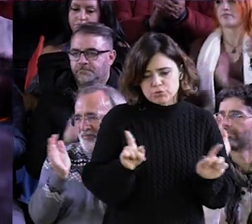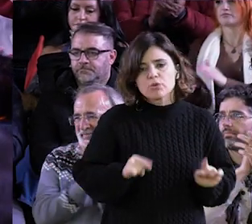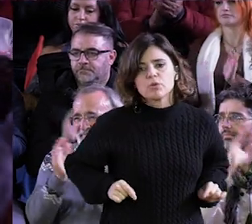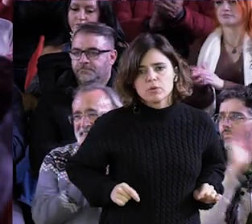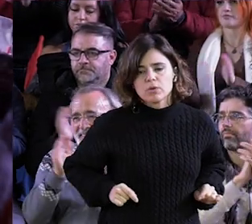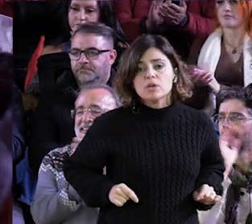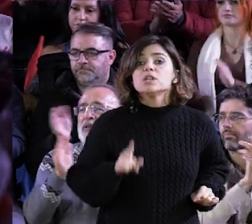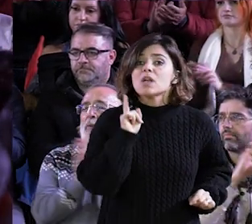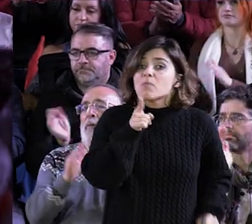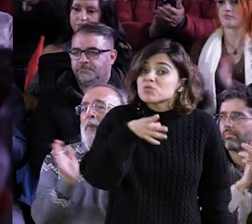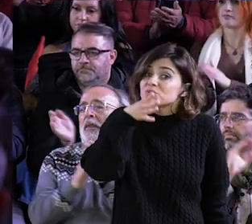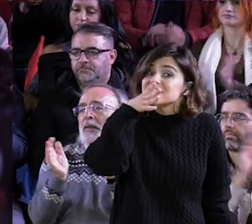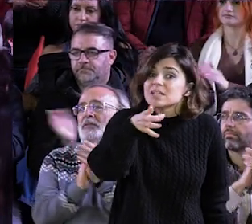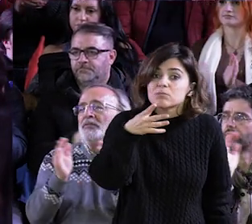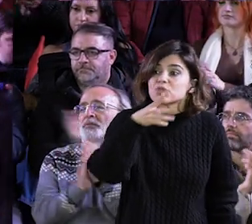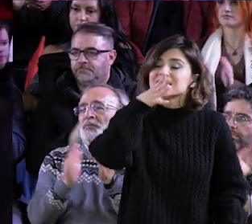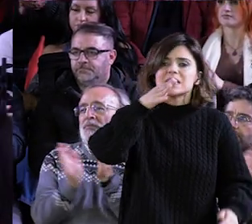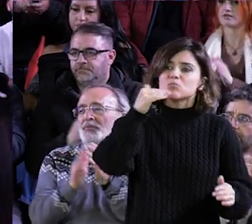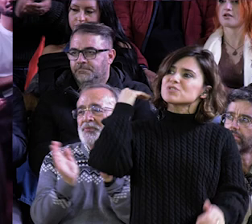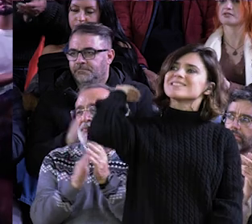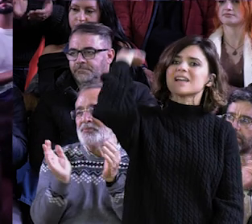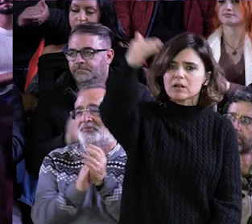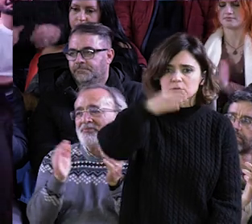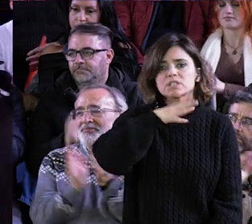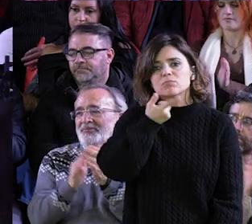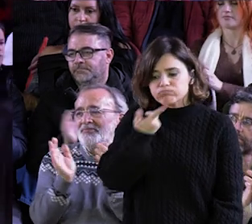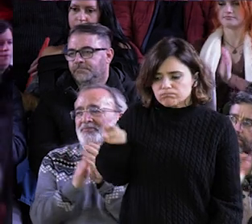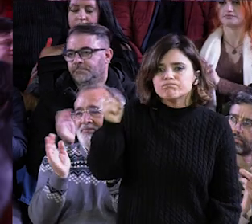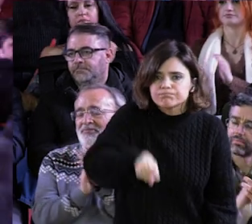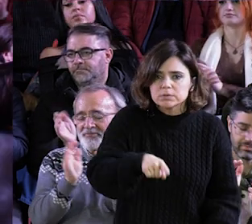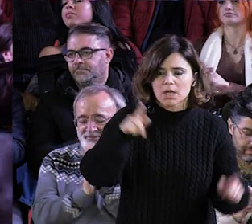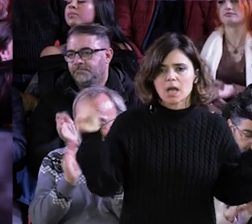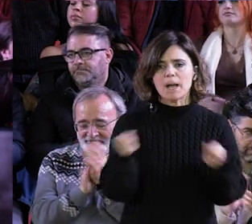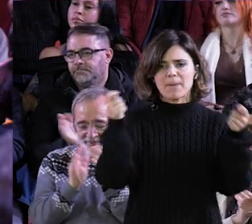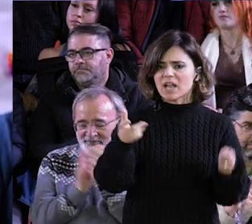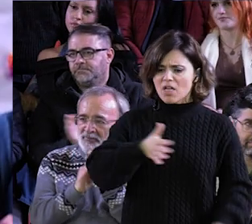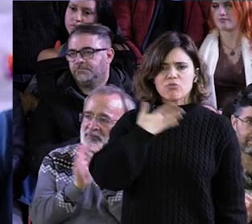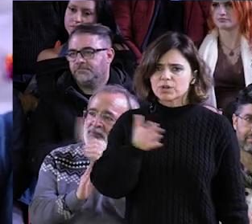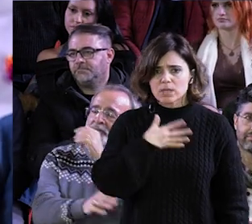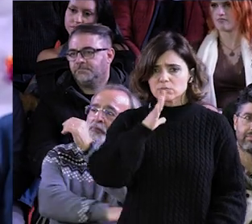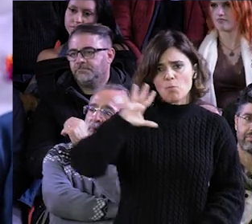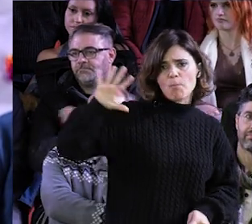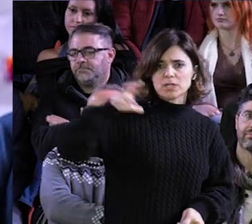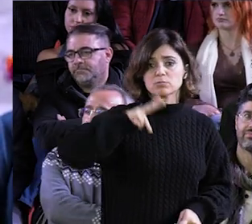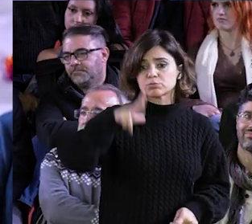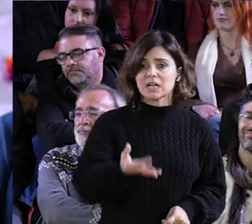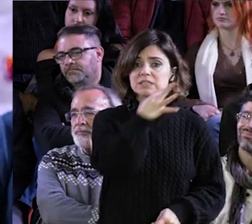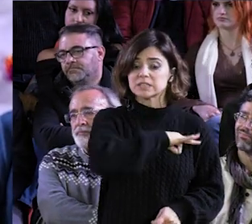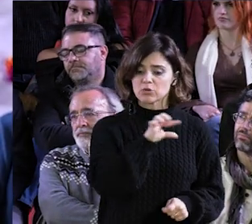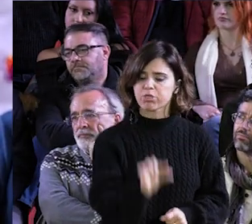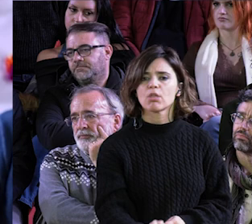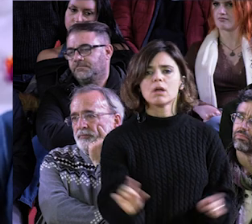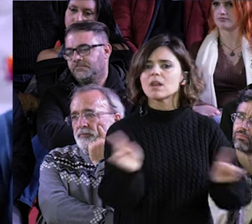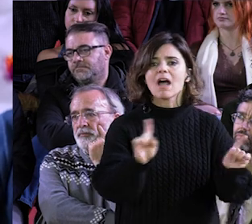E por isso dizemos alto e bom som e dissemos durante esta campanha: não queremos um país de salários baixos, queremos justiça